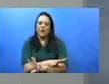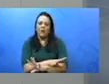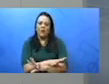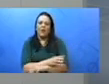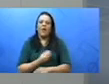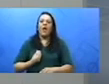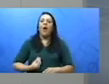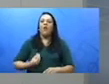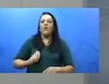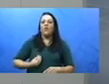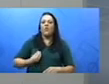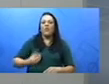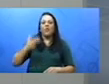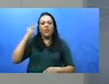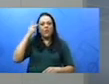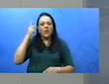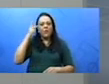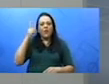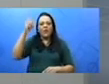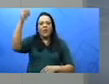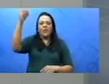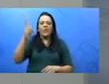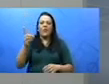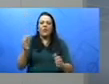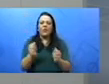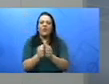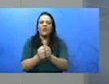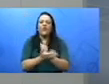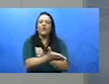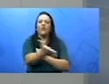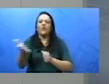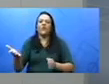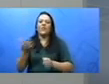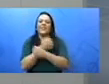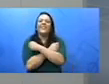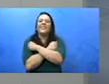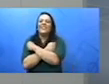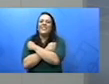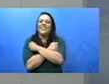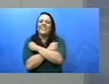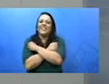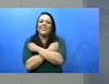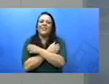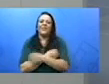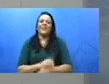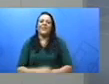normal, né? E fiquem com Deus. Um forte abraço e até a nossa próxima videoaula.